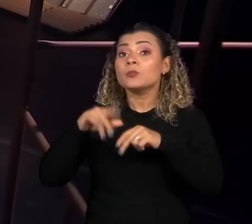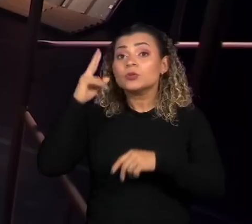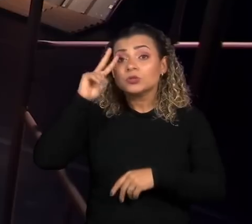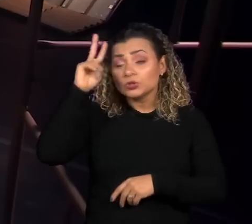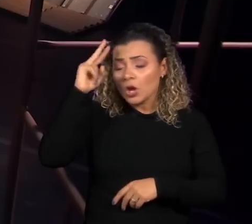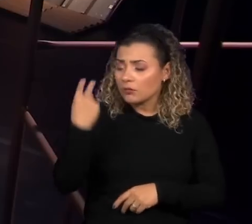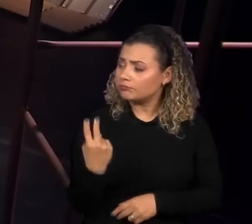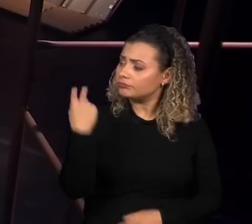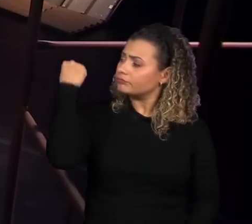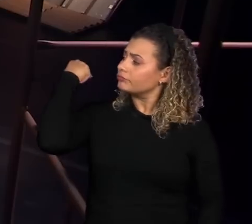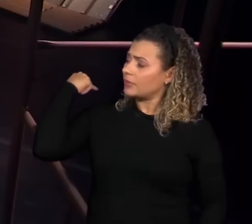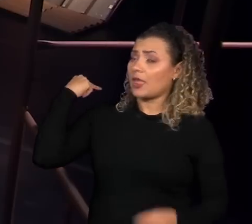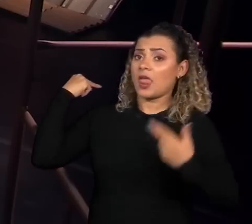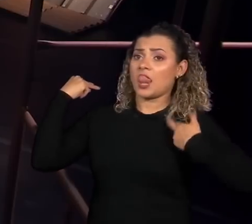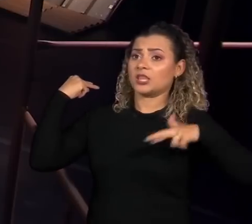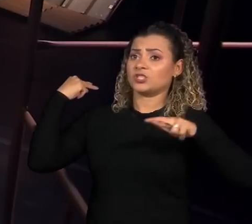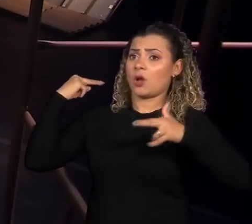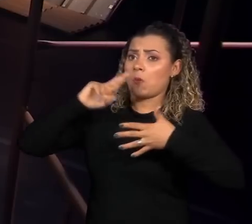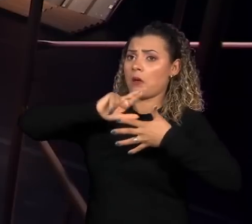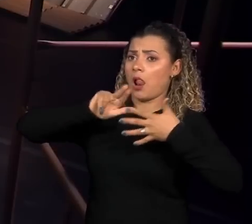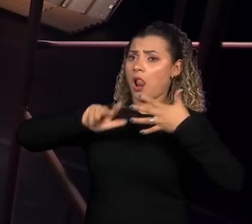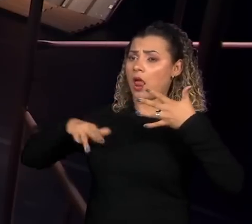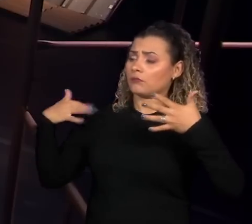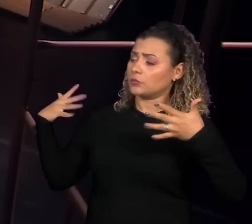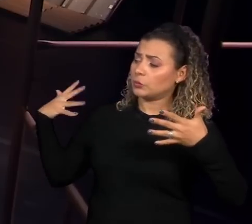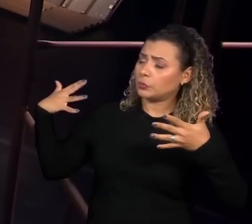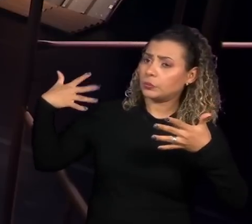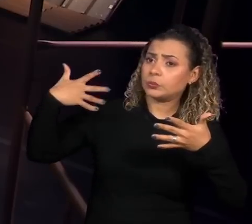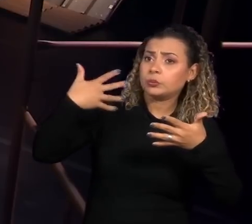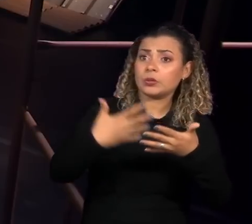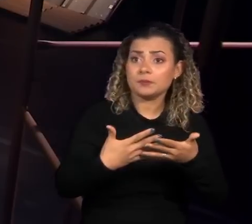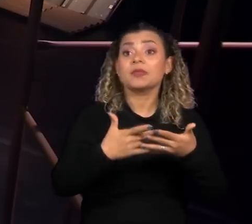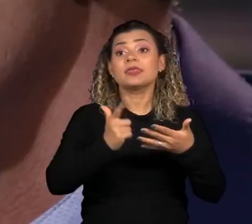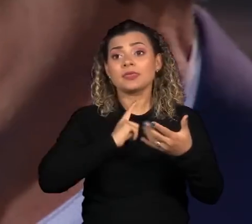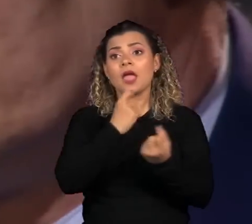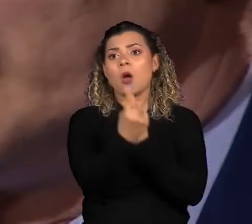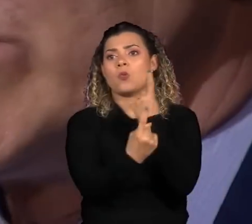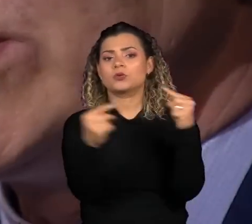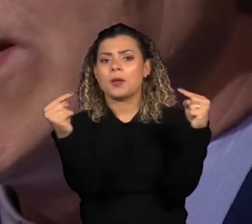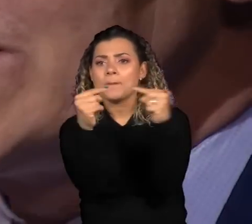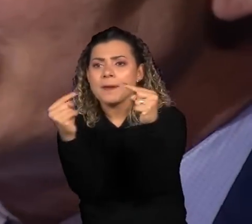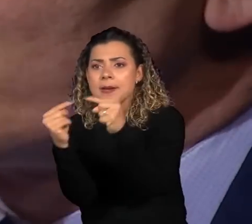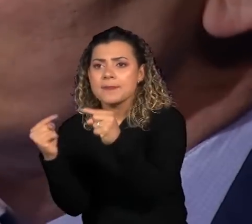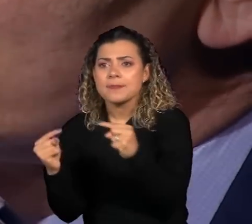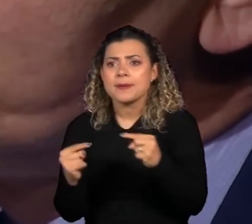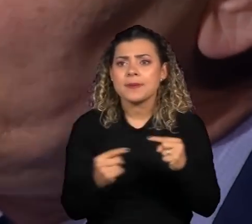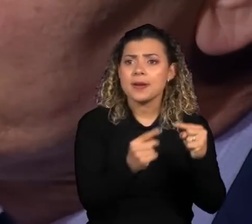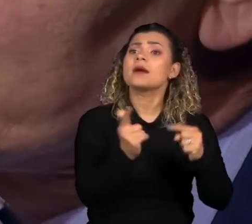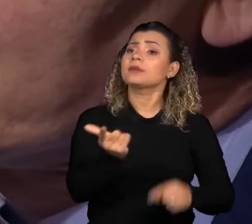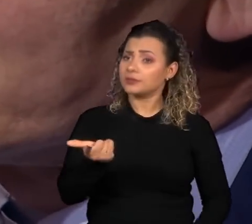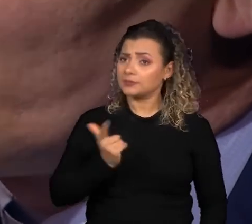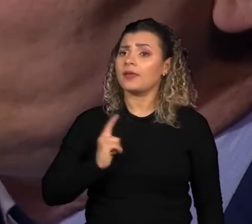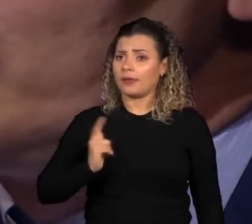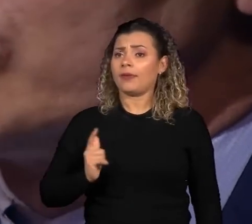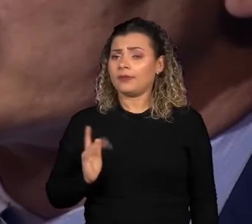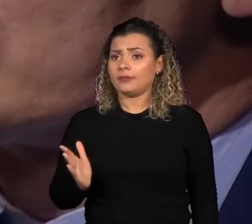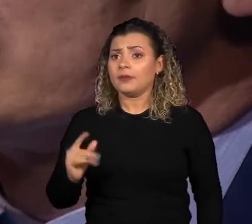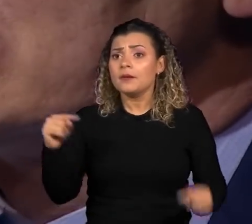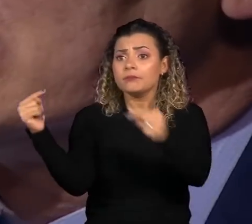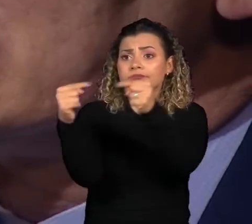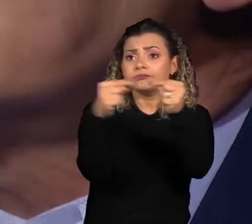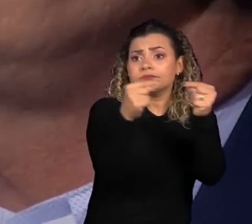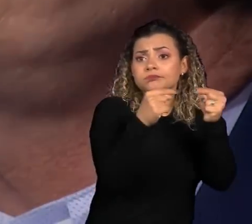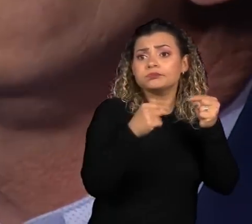das religiões, nós conseguimos chegar num ponto comum. E existem alguns pontos